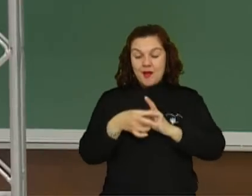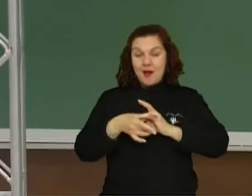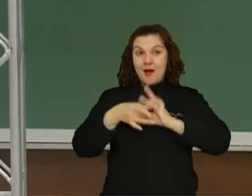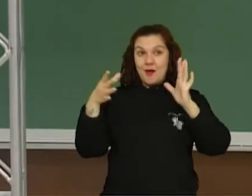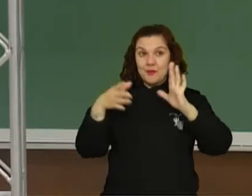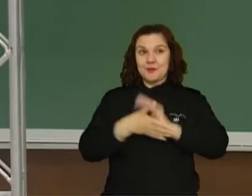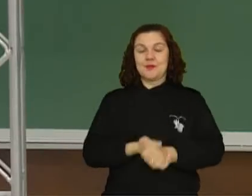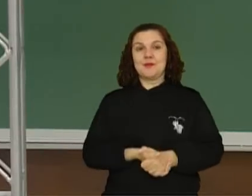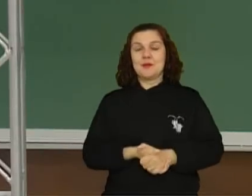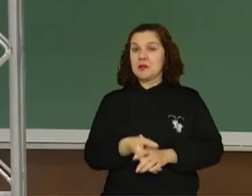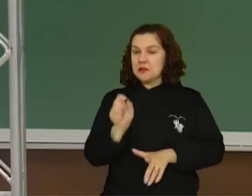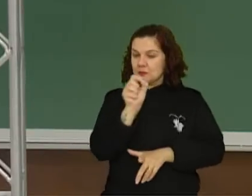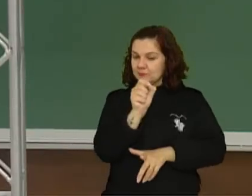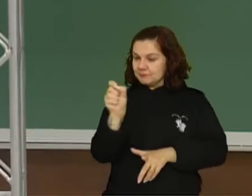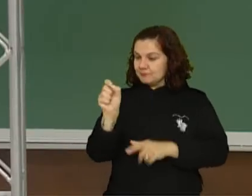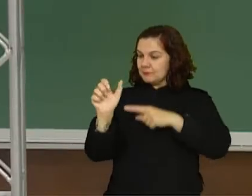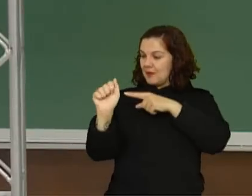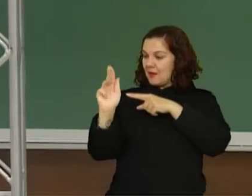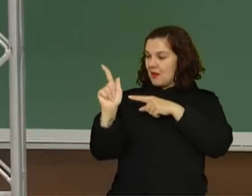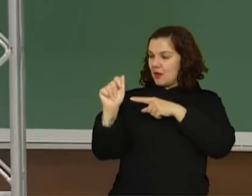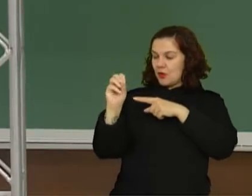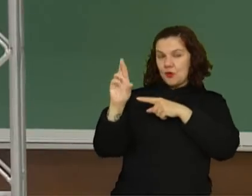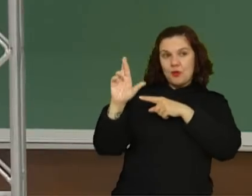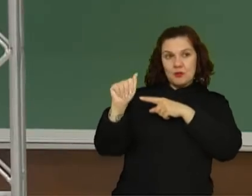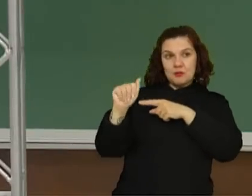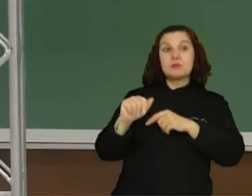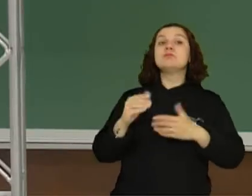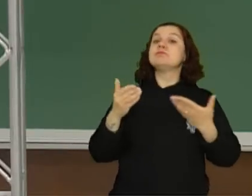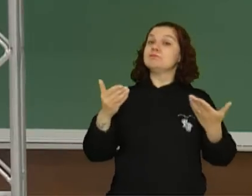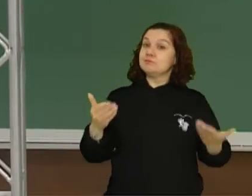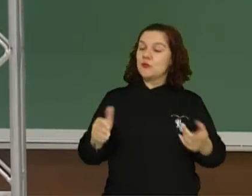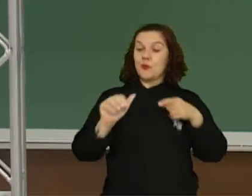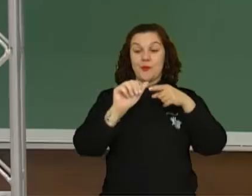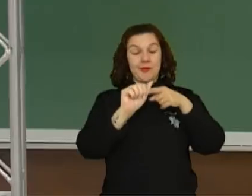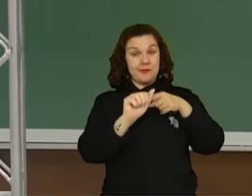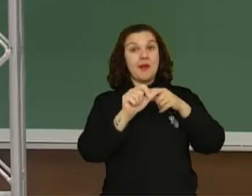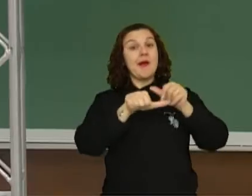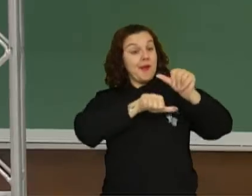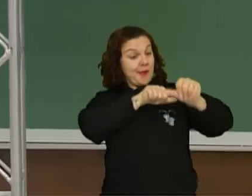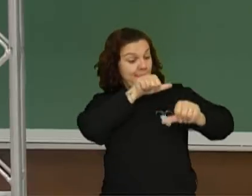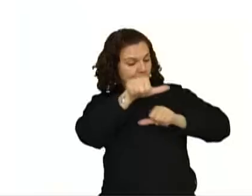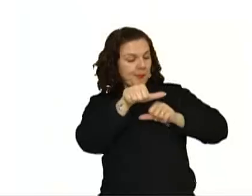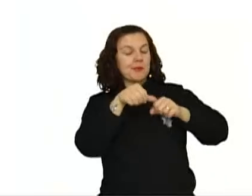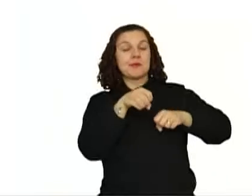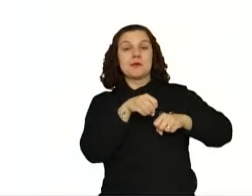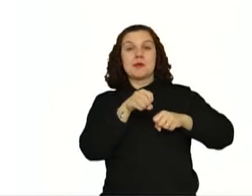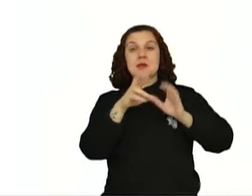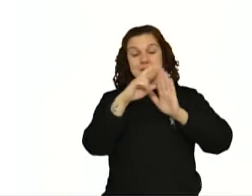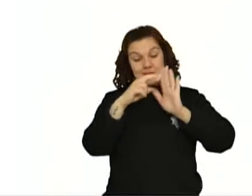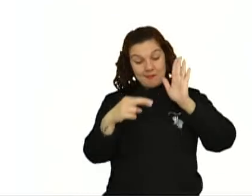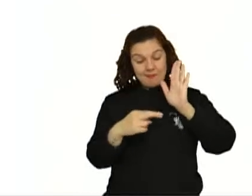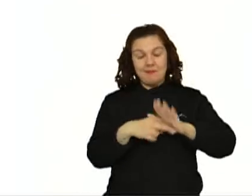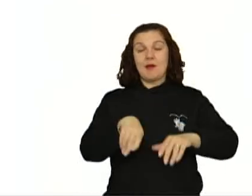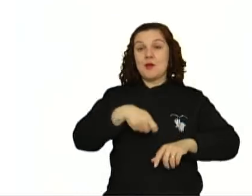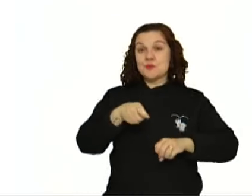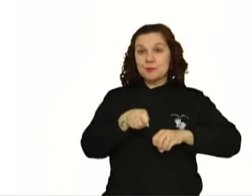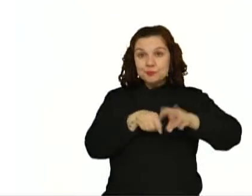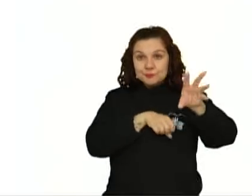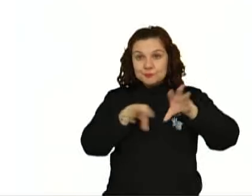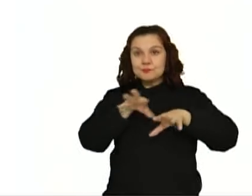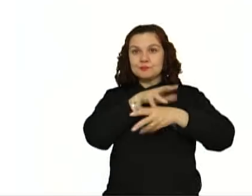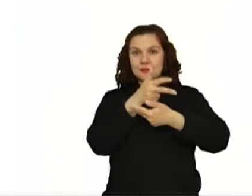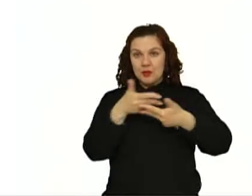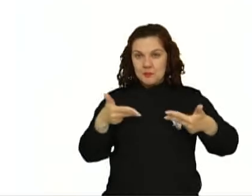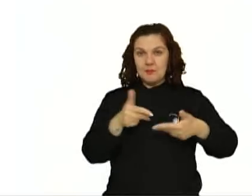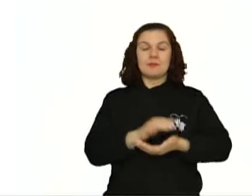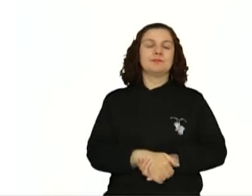autorização. O termo sublinhado indica, claro, uma mudança na regra sobre o transporte de animais silvestres. Então, agora significa que houve